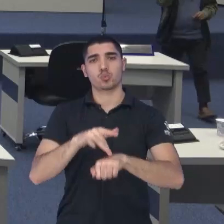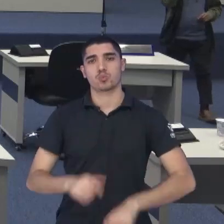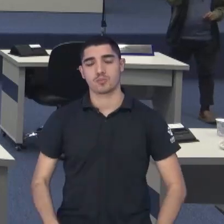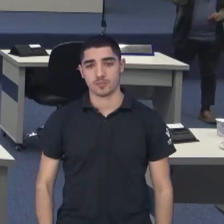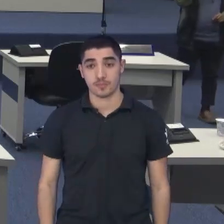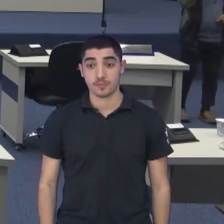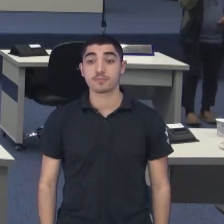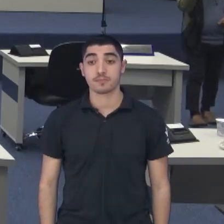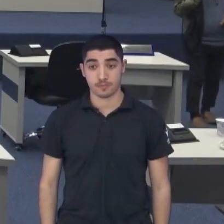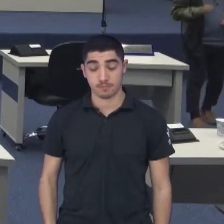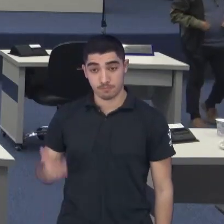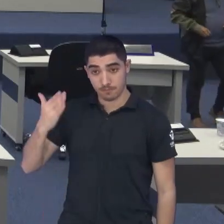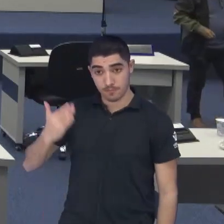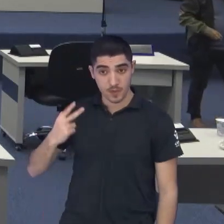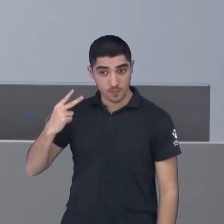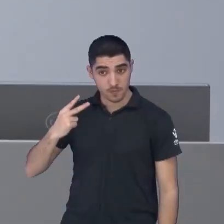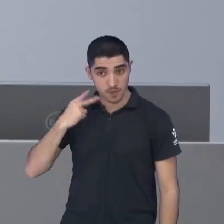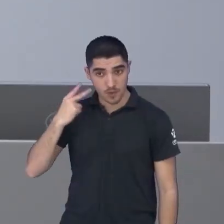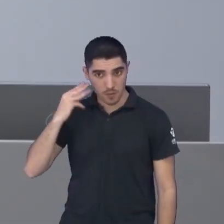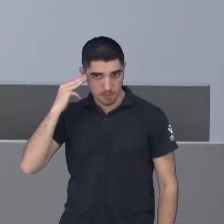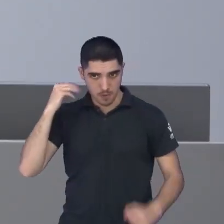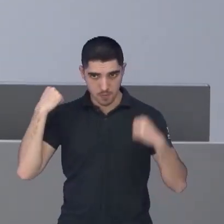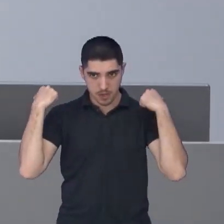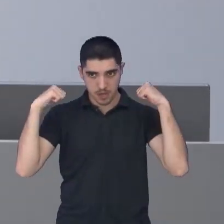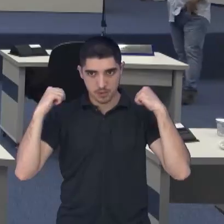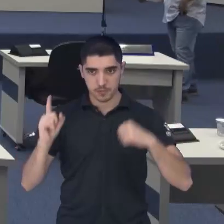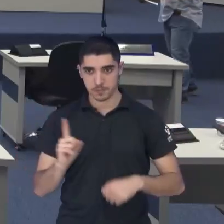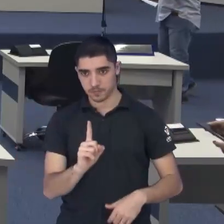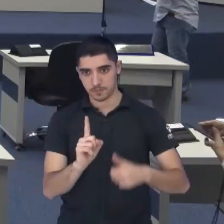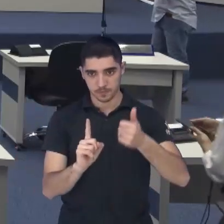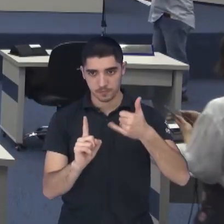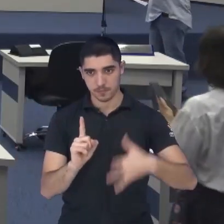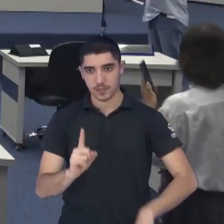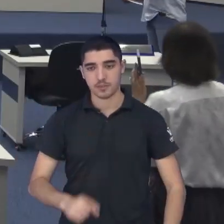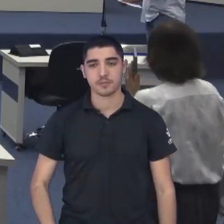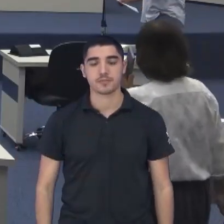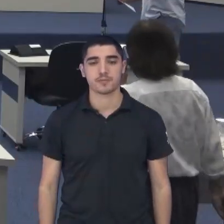Com a palavra, o vereador Marcão da Academia.